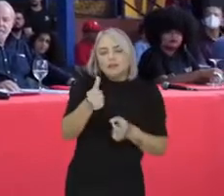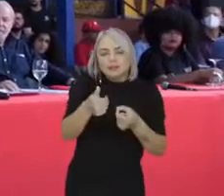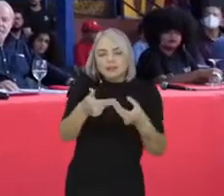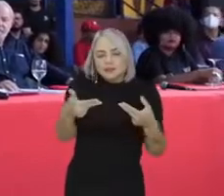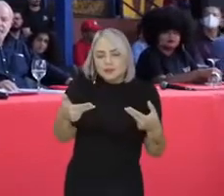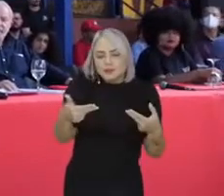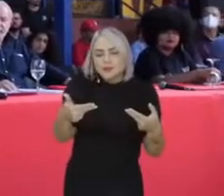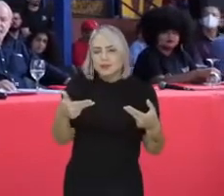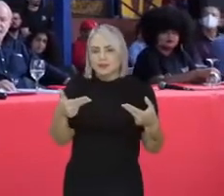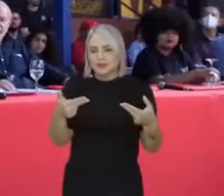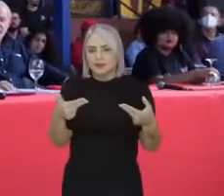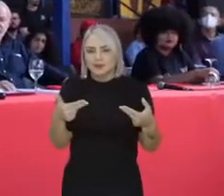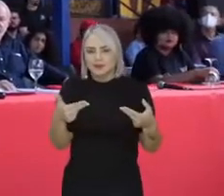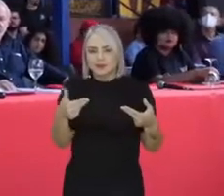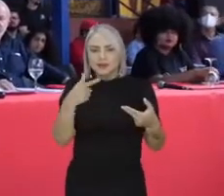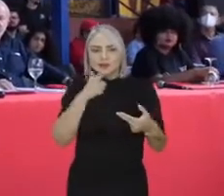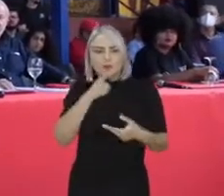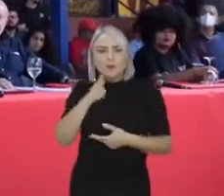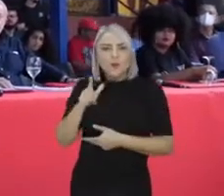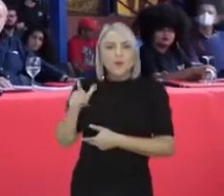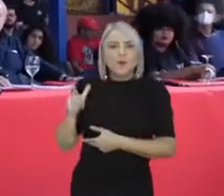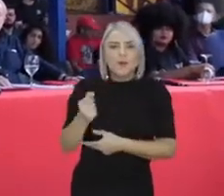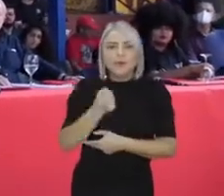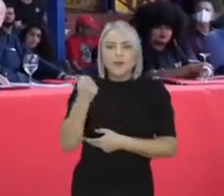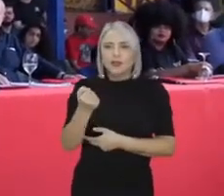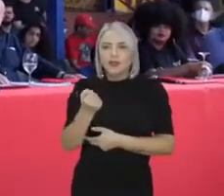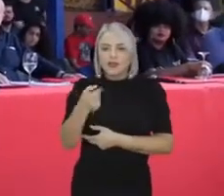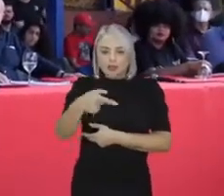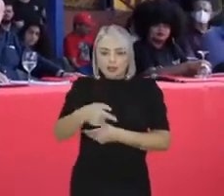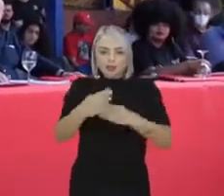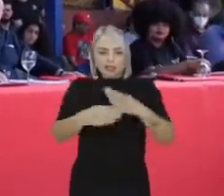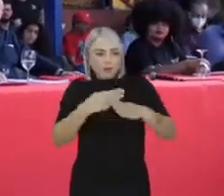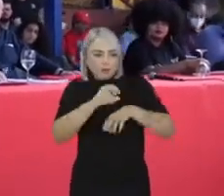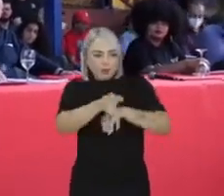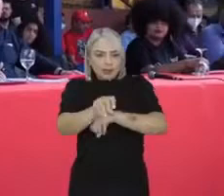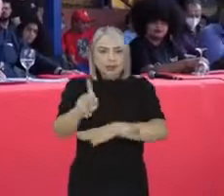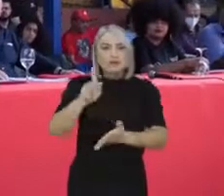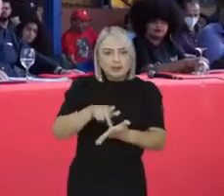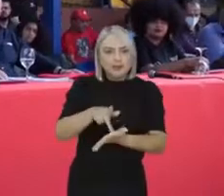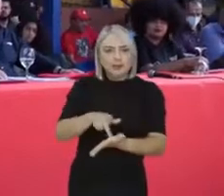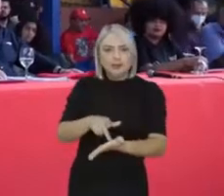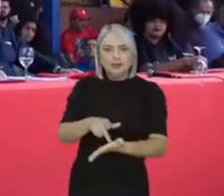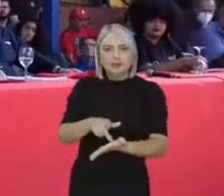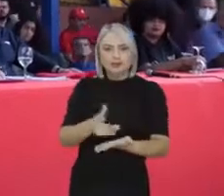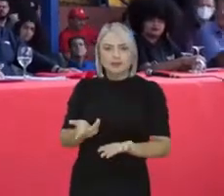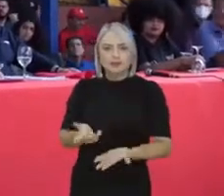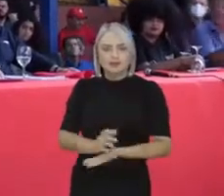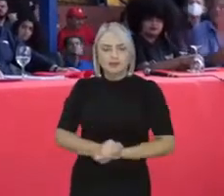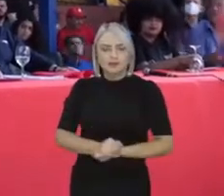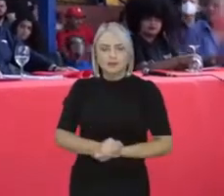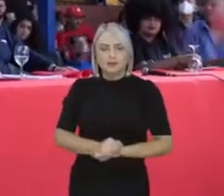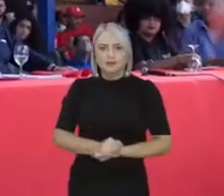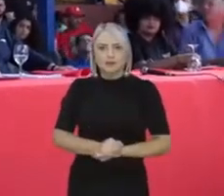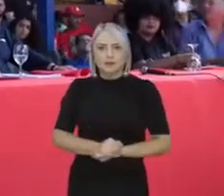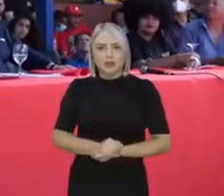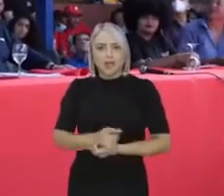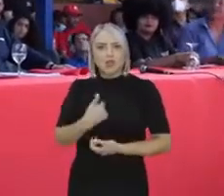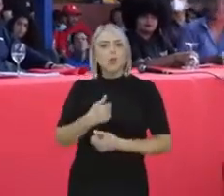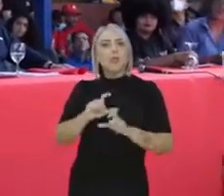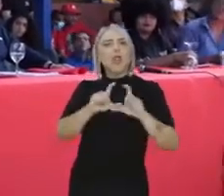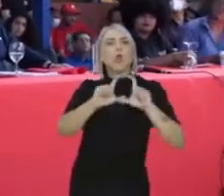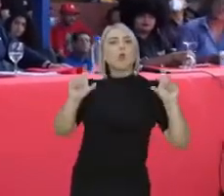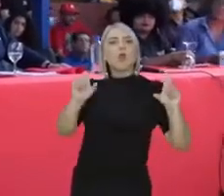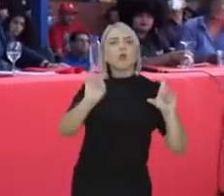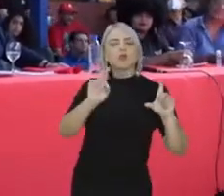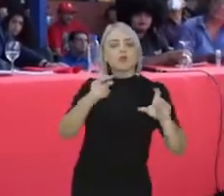são conquistas, né? Na educação. Isso aqui é um bairro educador para valer. Isso aqui é um slogan, é um bairro educador para valer, é um bairro